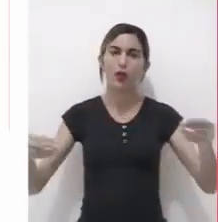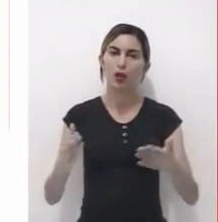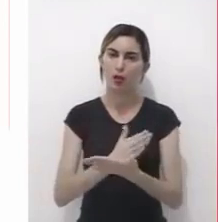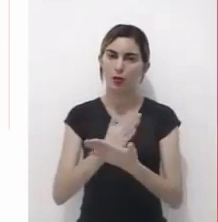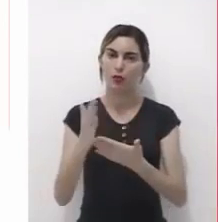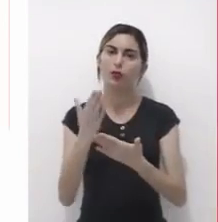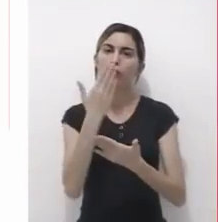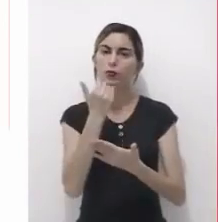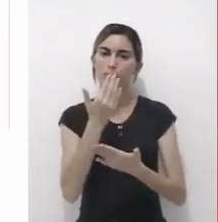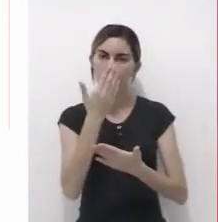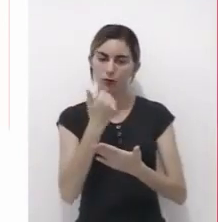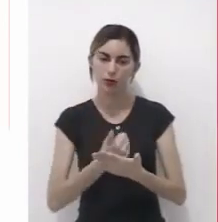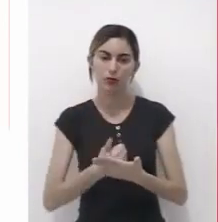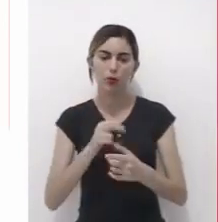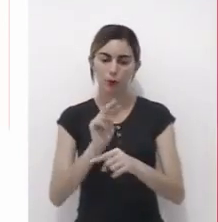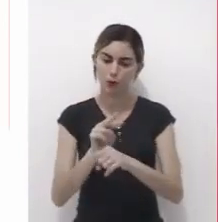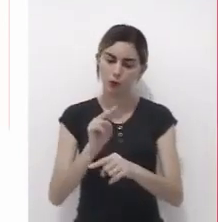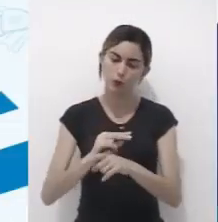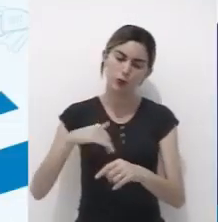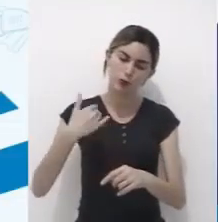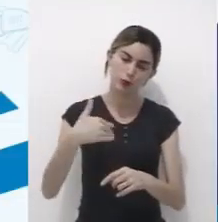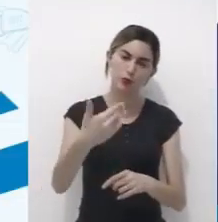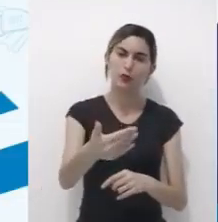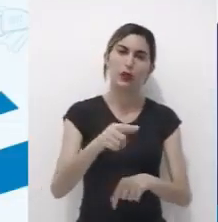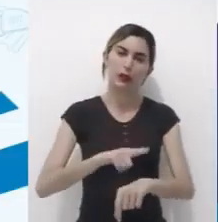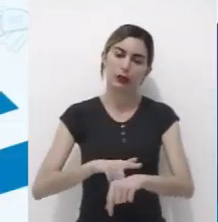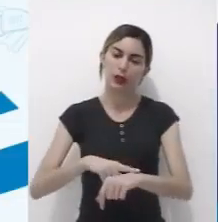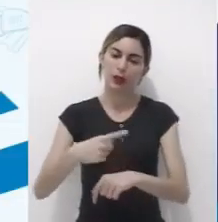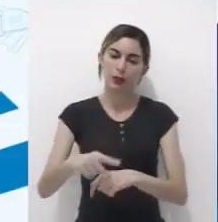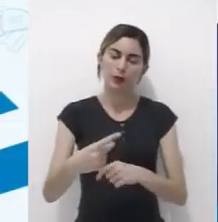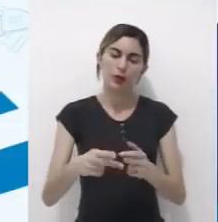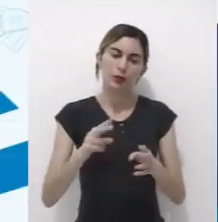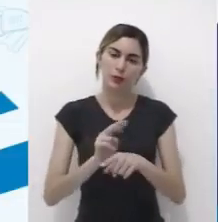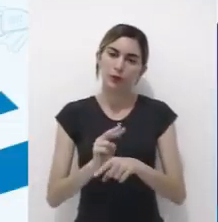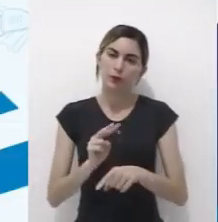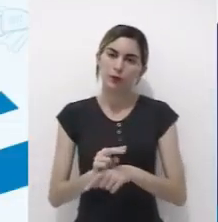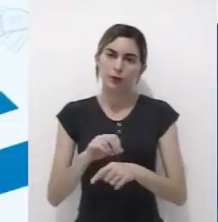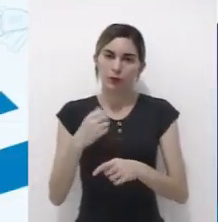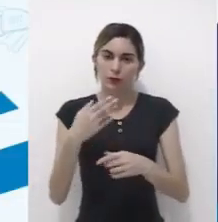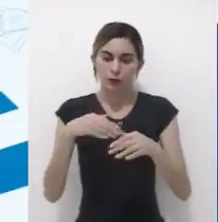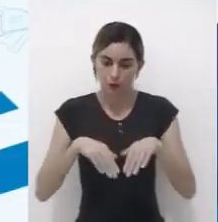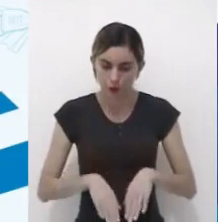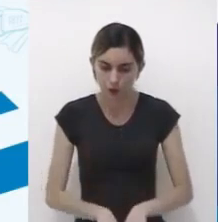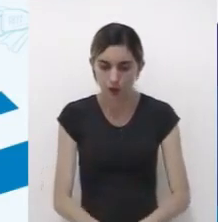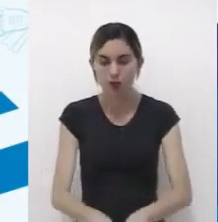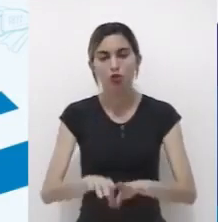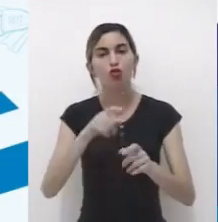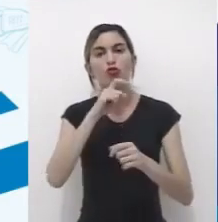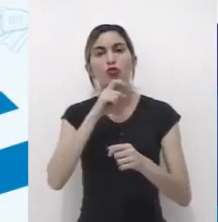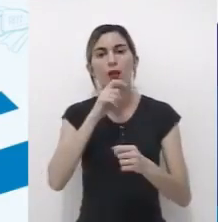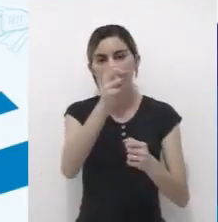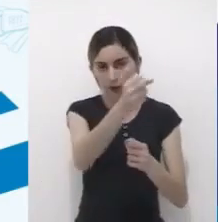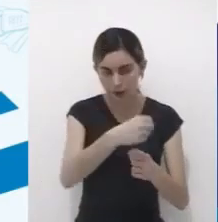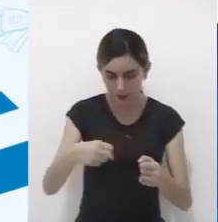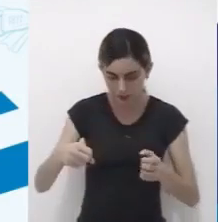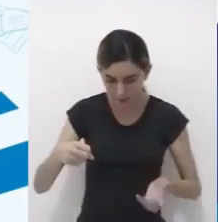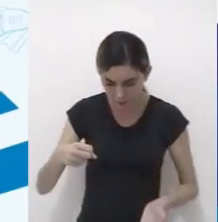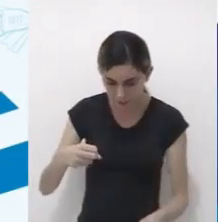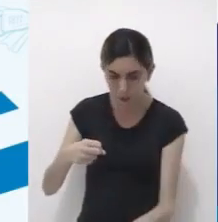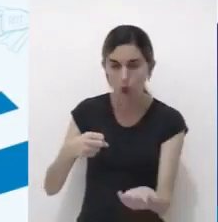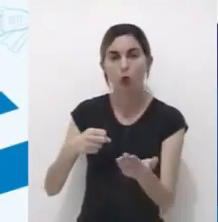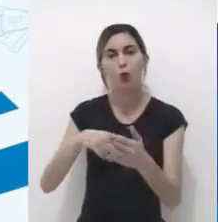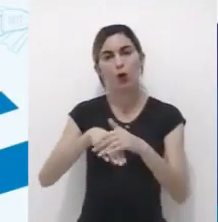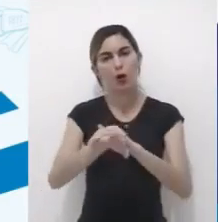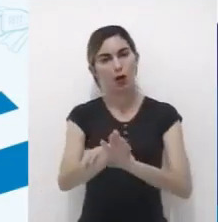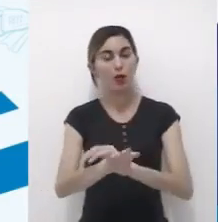deteriorização de alguns alimentos, para prolongar esses alimentos, ou você coloca na parte de baixo da geladeira que está